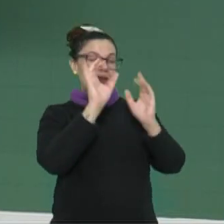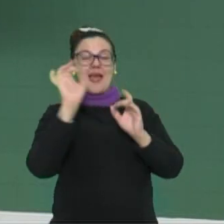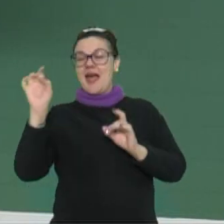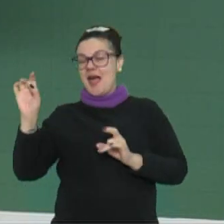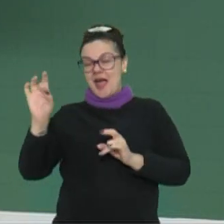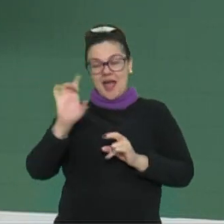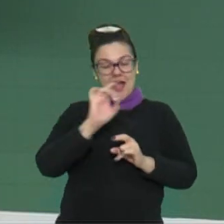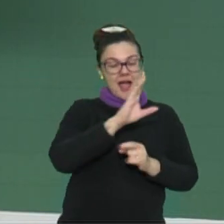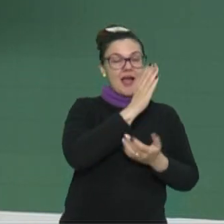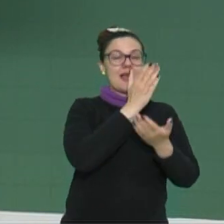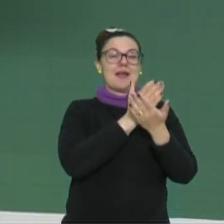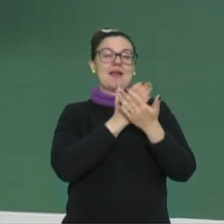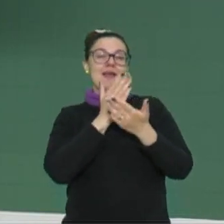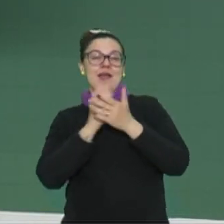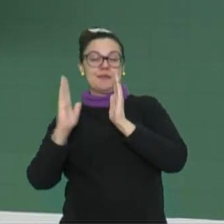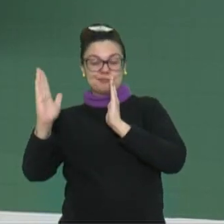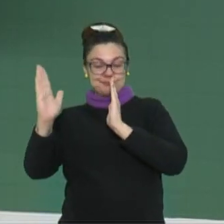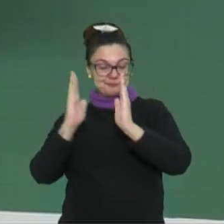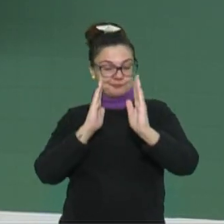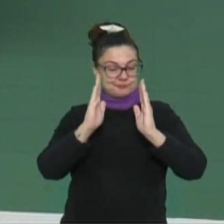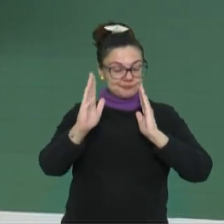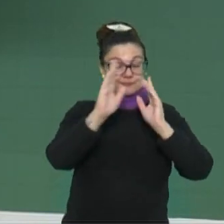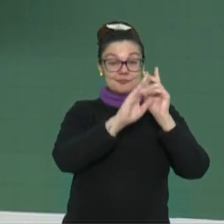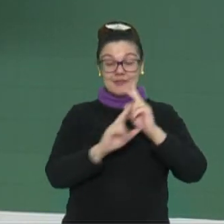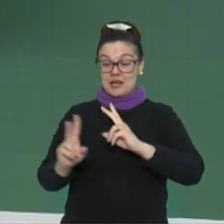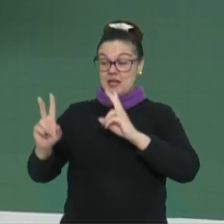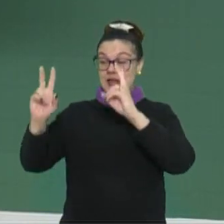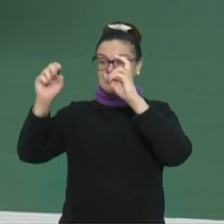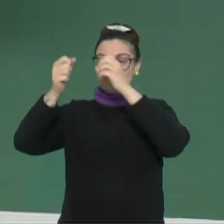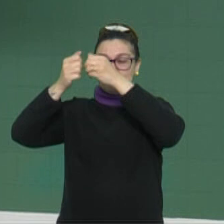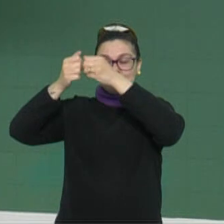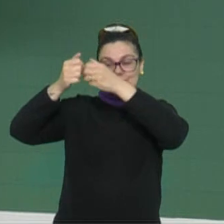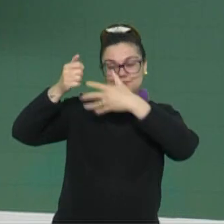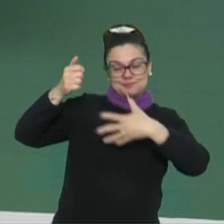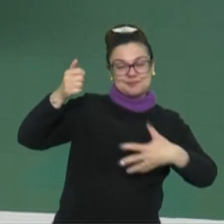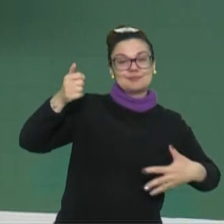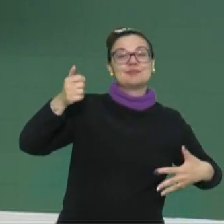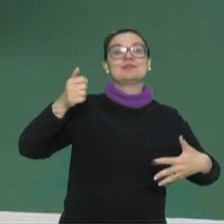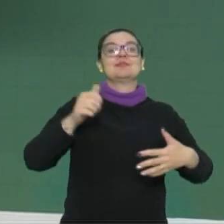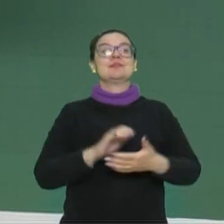vimos, ou pelo menos daqueles temas gerais ali, e